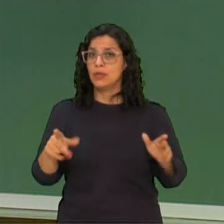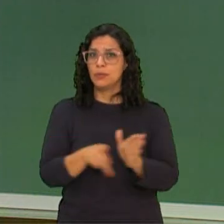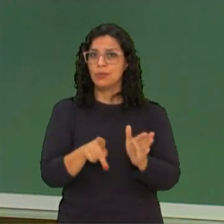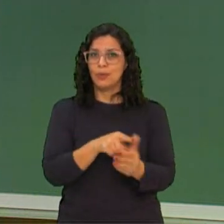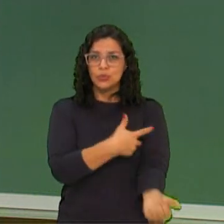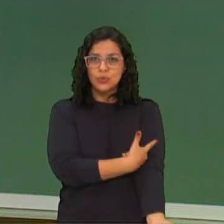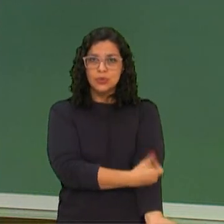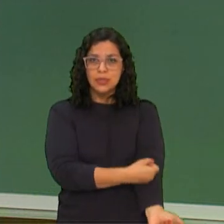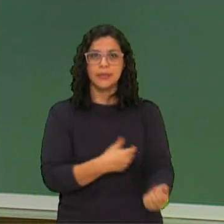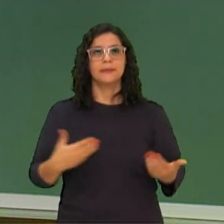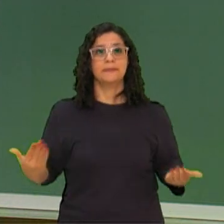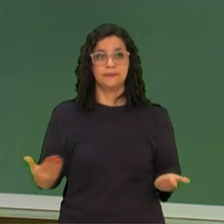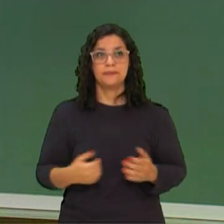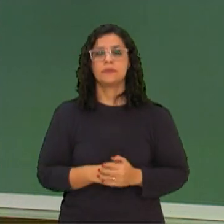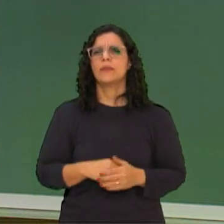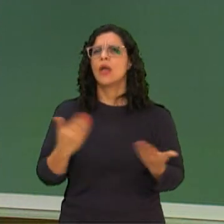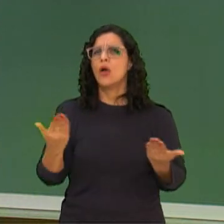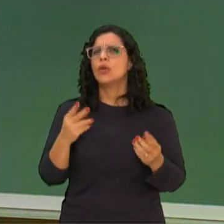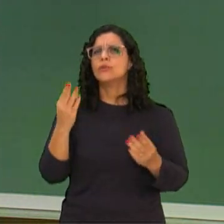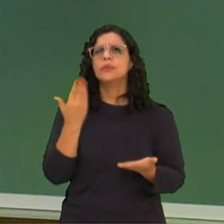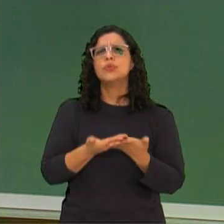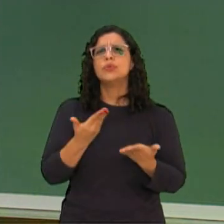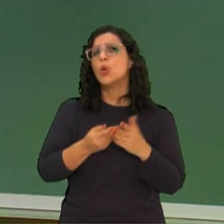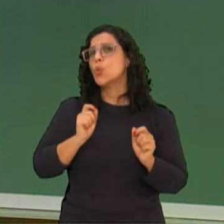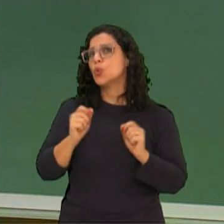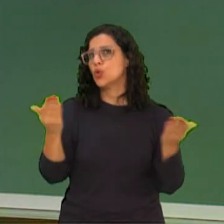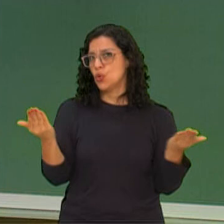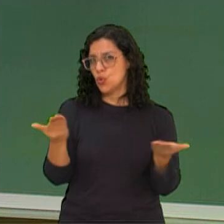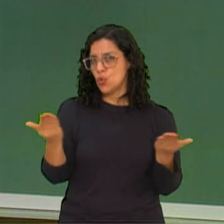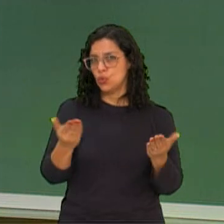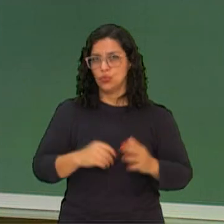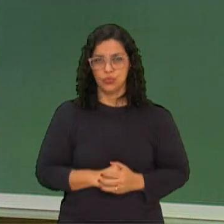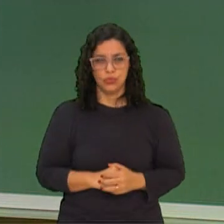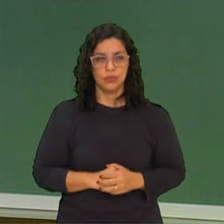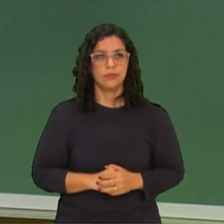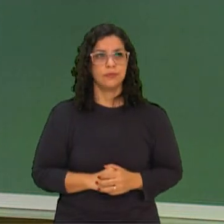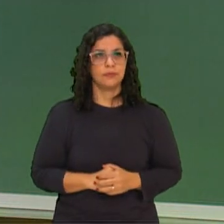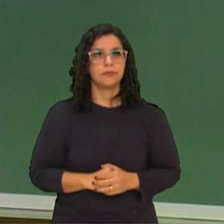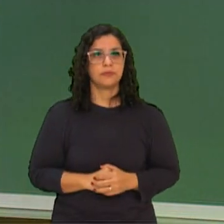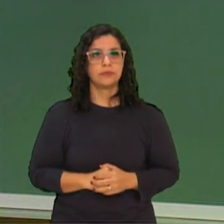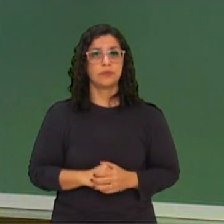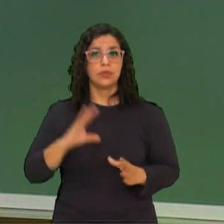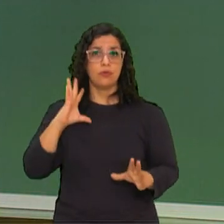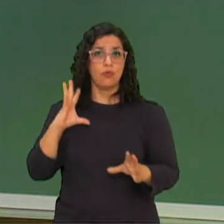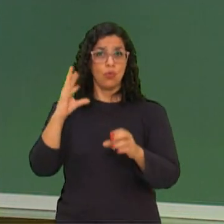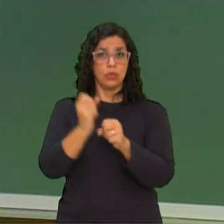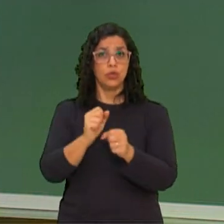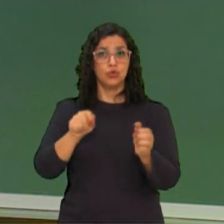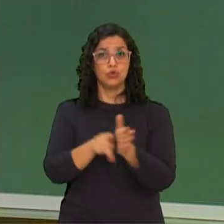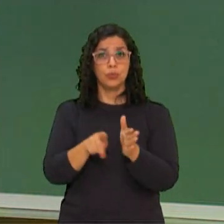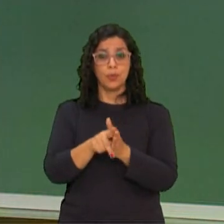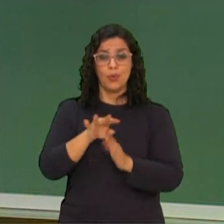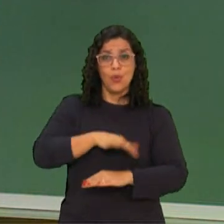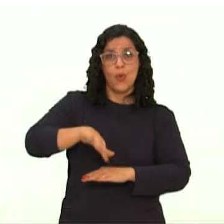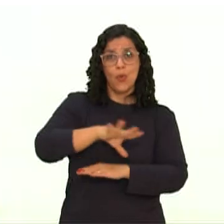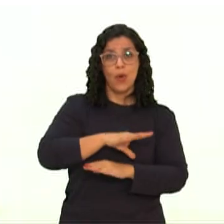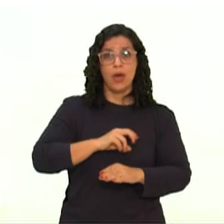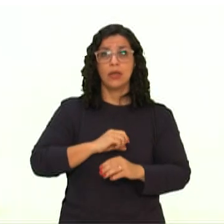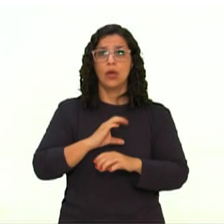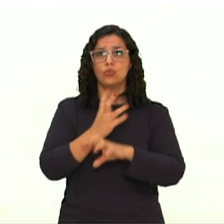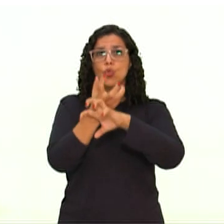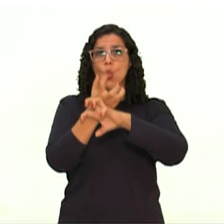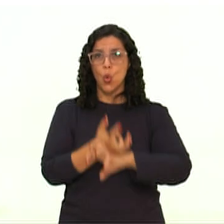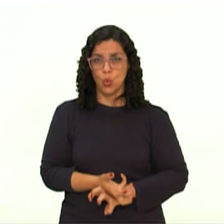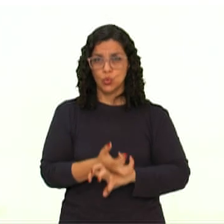coletados do sangue. Muito bem. Queremos ver especificamente nessa aula de hoje, retomada sobre tecido